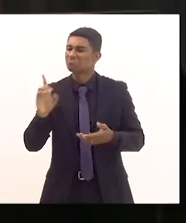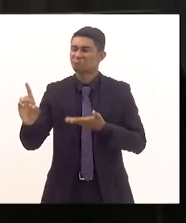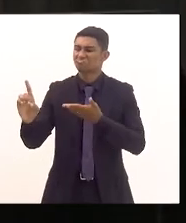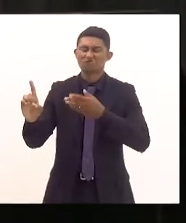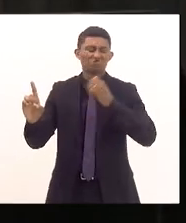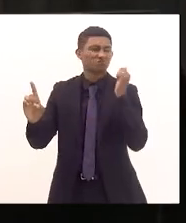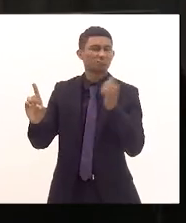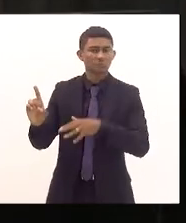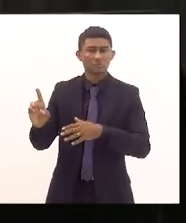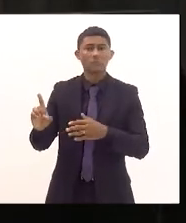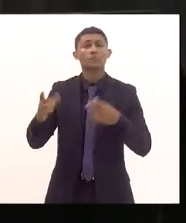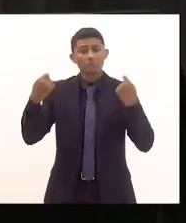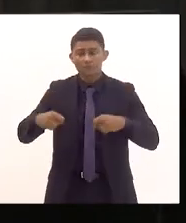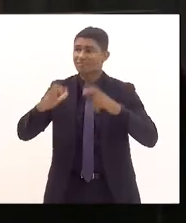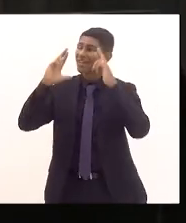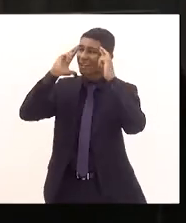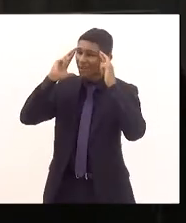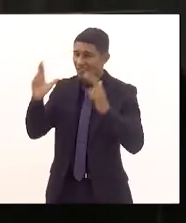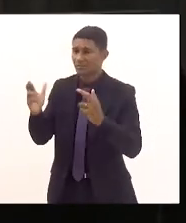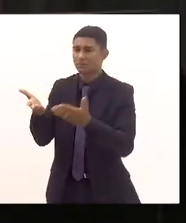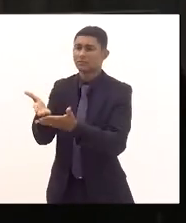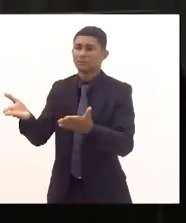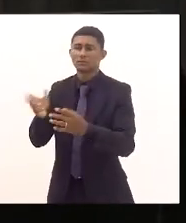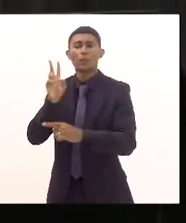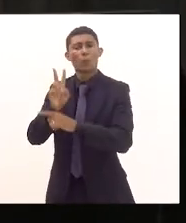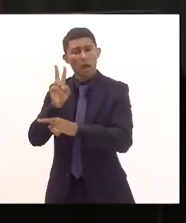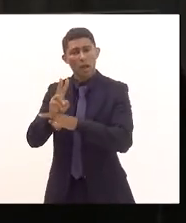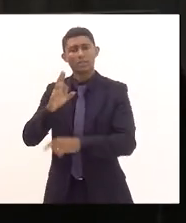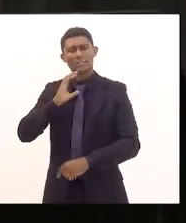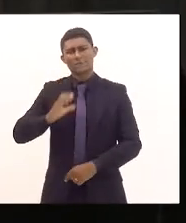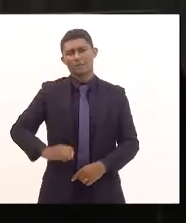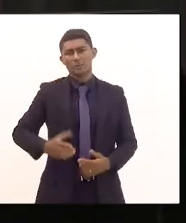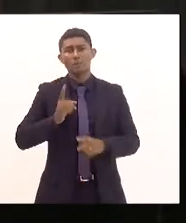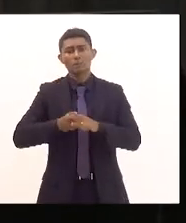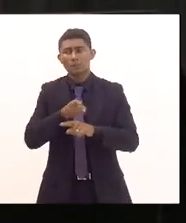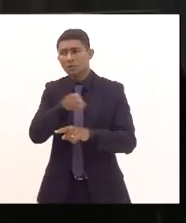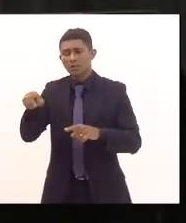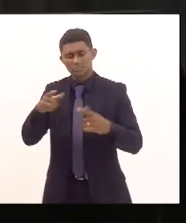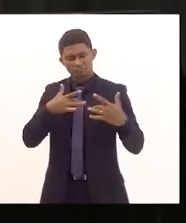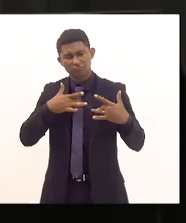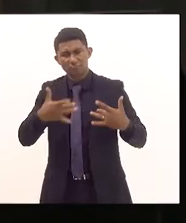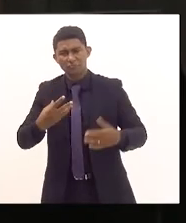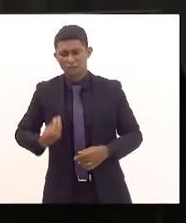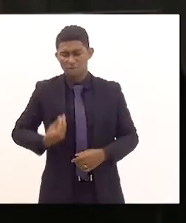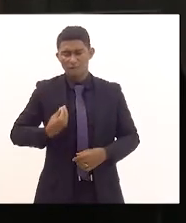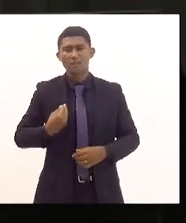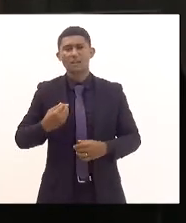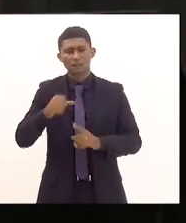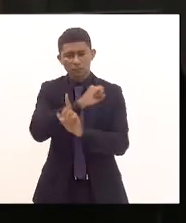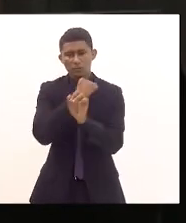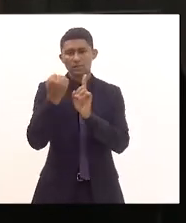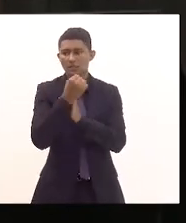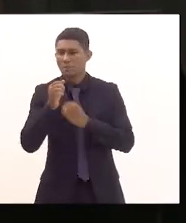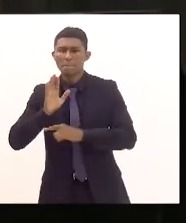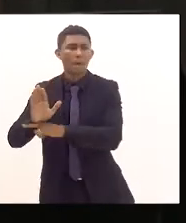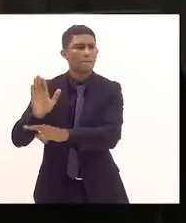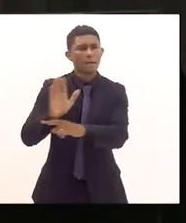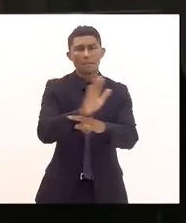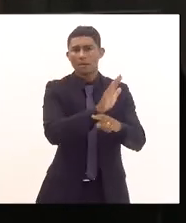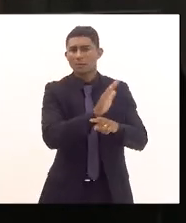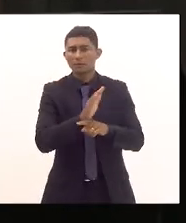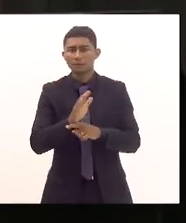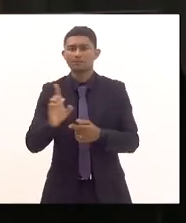deu o devido respeito a esses agentes de segurança que dão a sua vida por nossa segurança por nossa tranquilidade